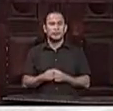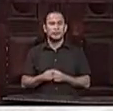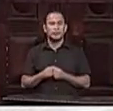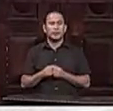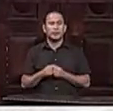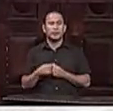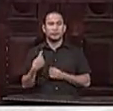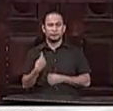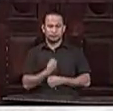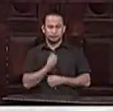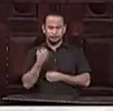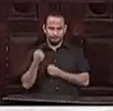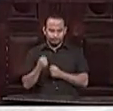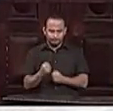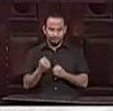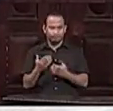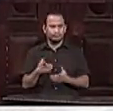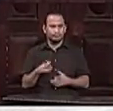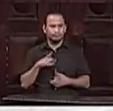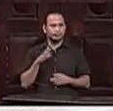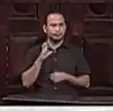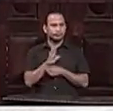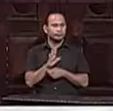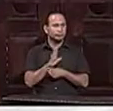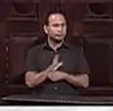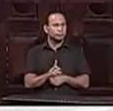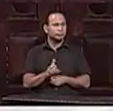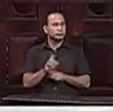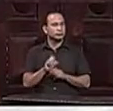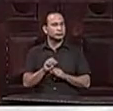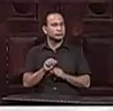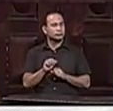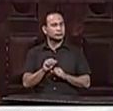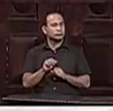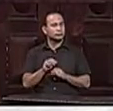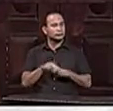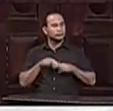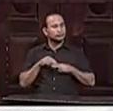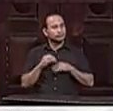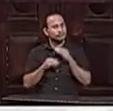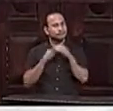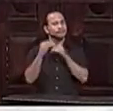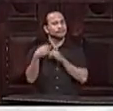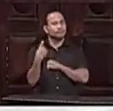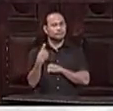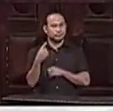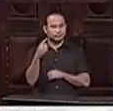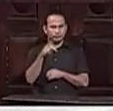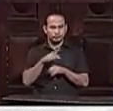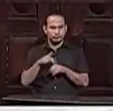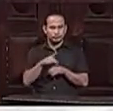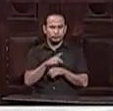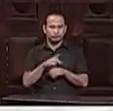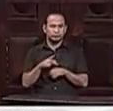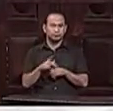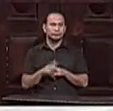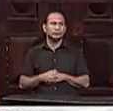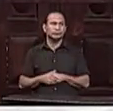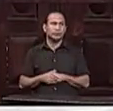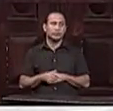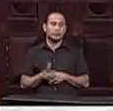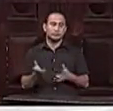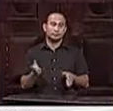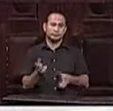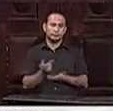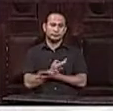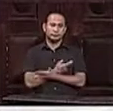poderíamos ter recursos para alavancar o nosso país. E, no entanto, está em curso